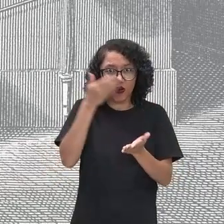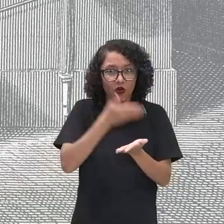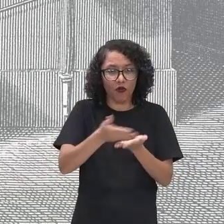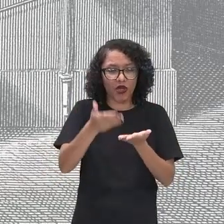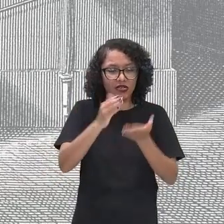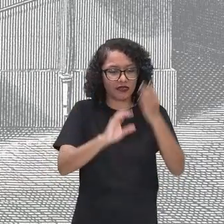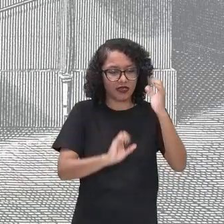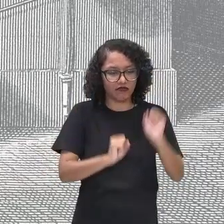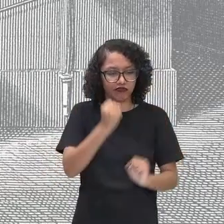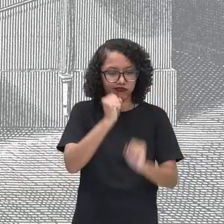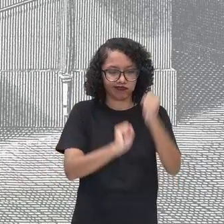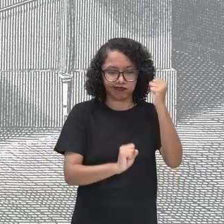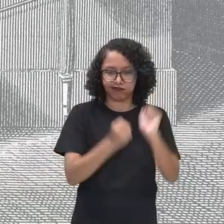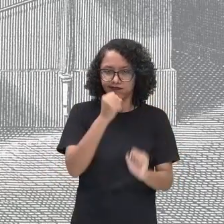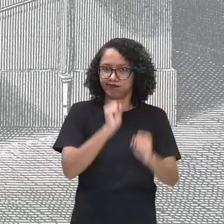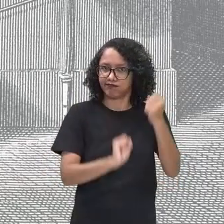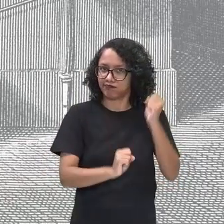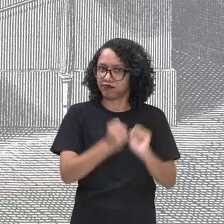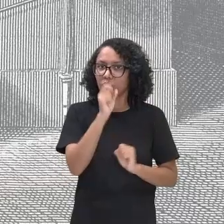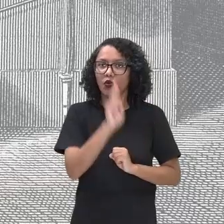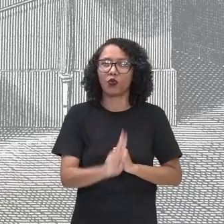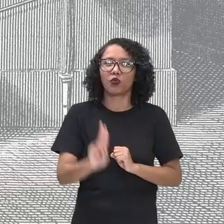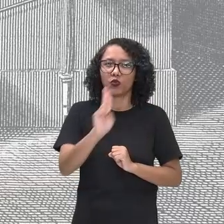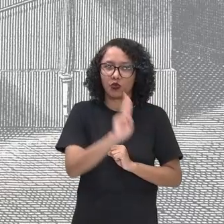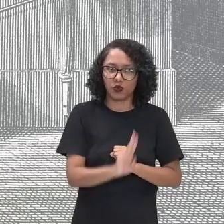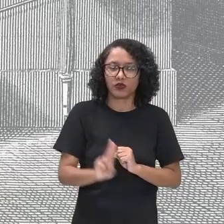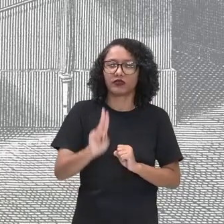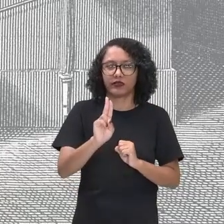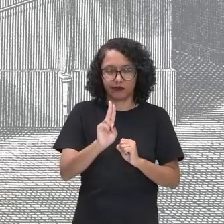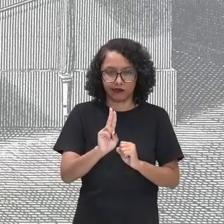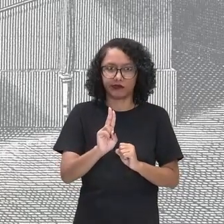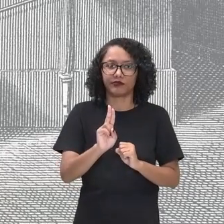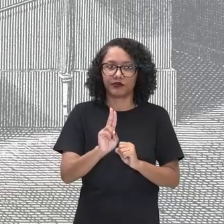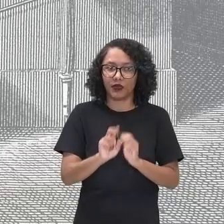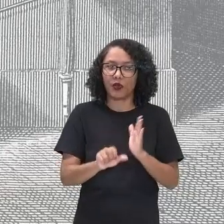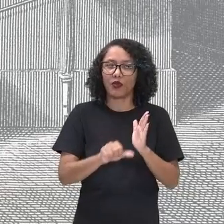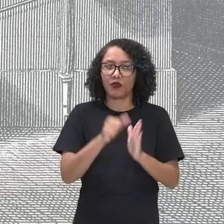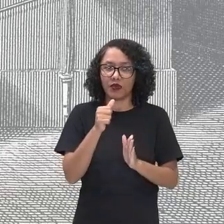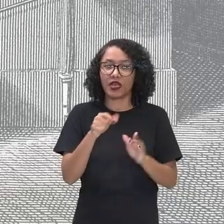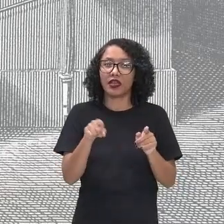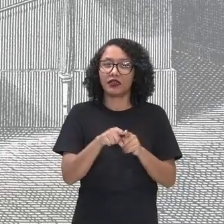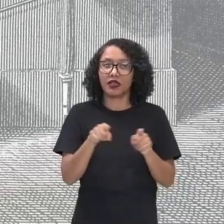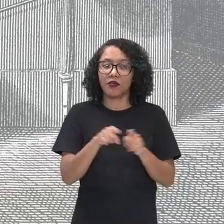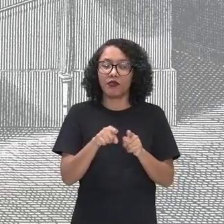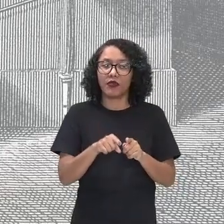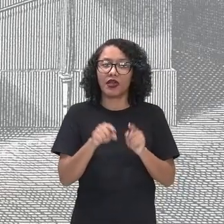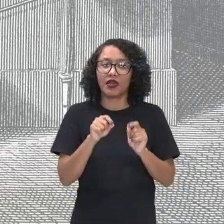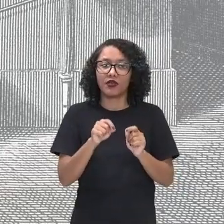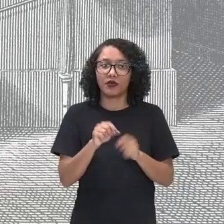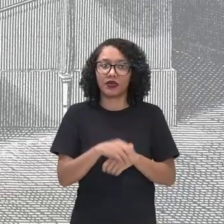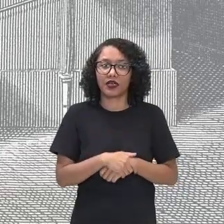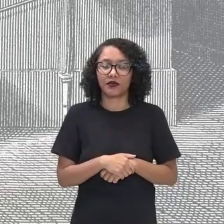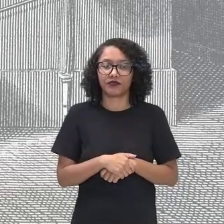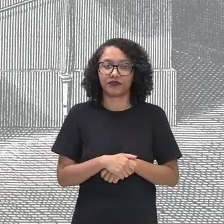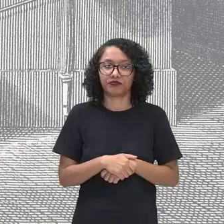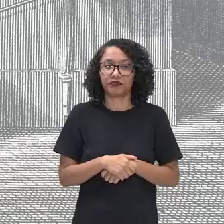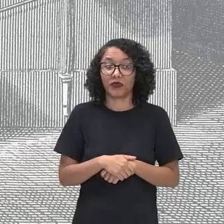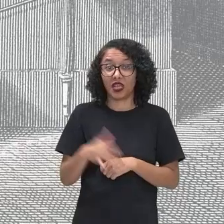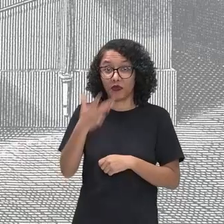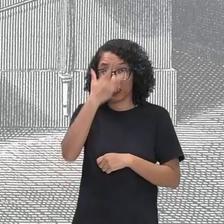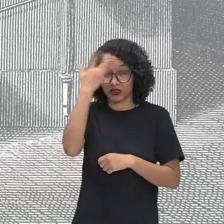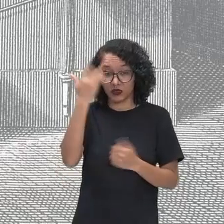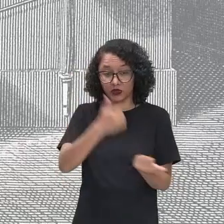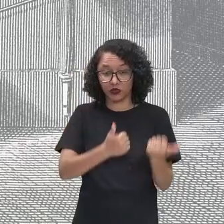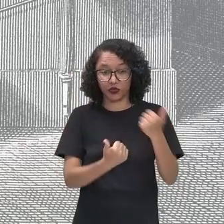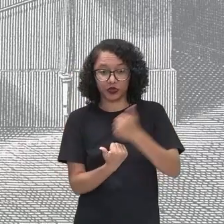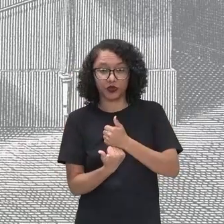ser mecanizada. Então, ela vai ser a primeira em que a mão de obra humana vai sendo substituída aos